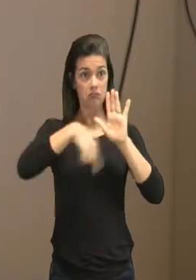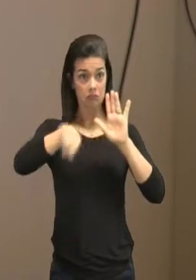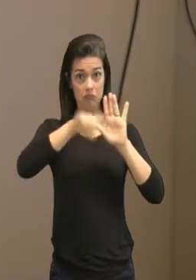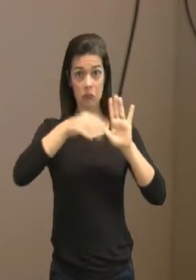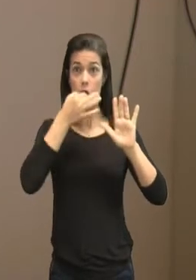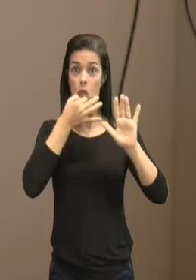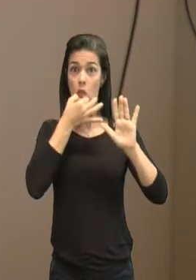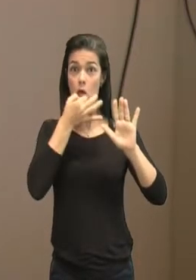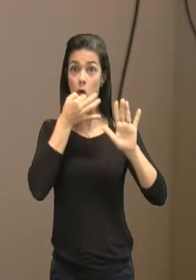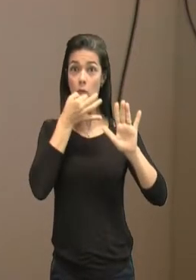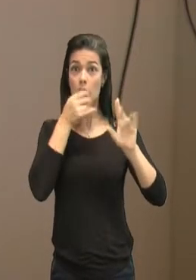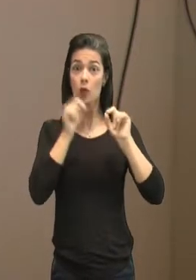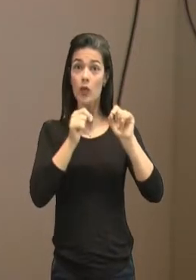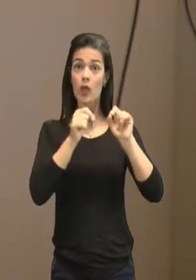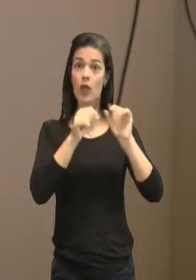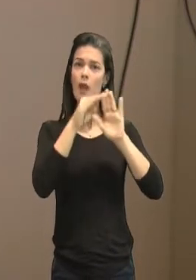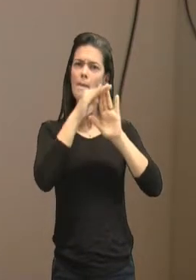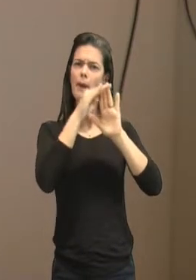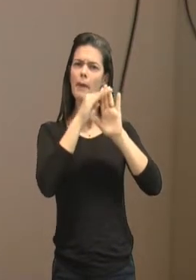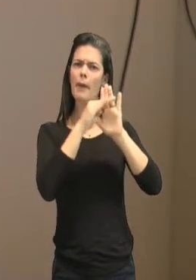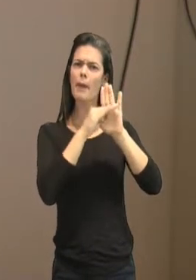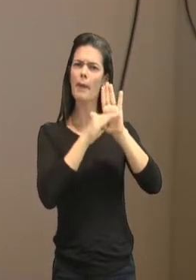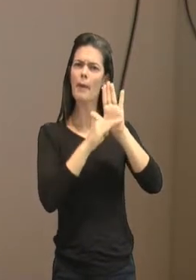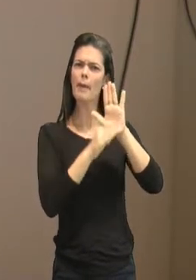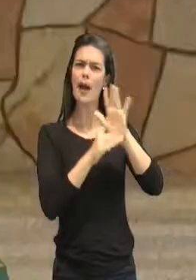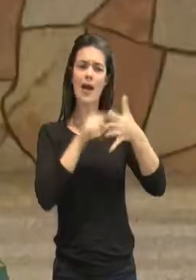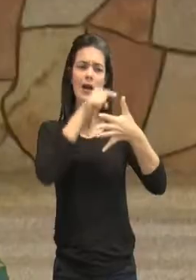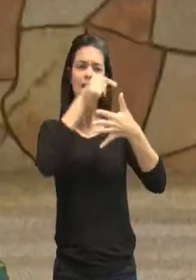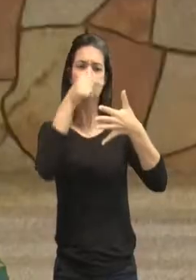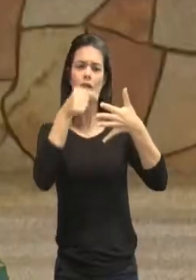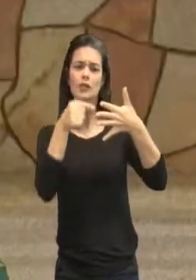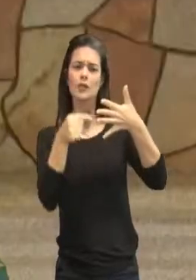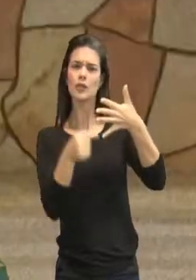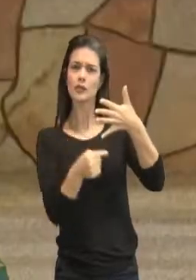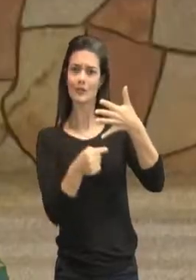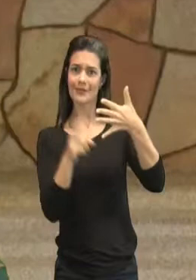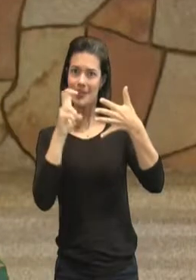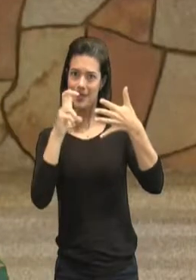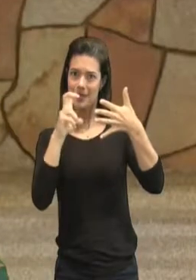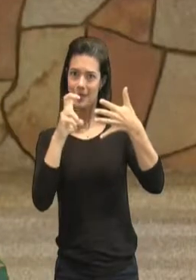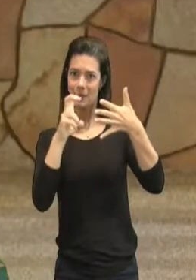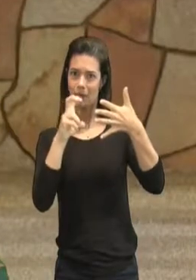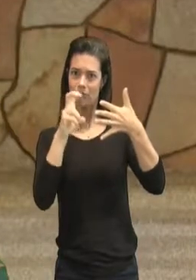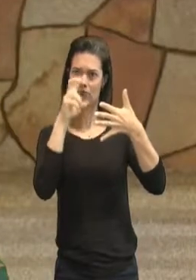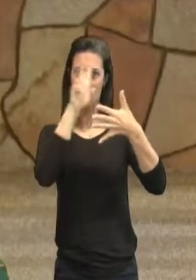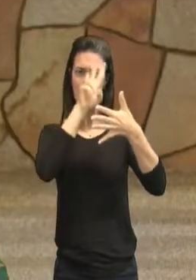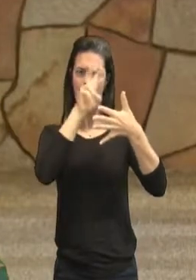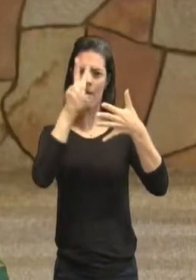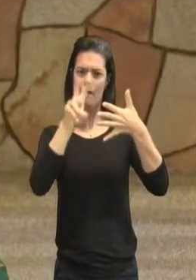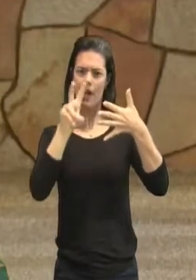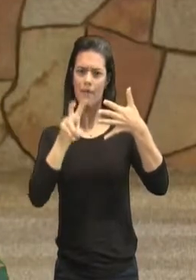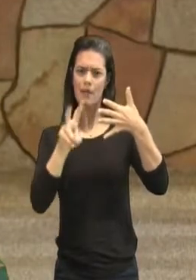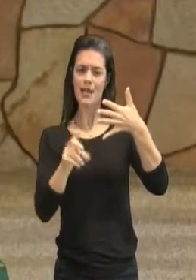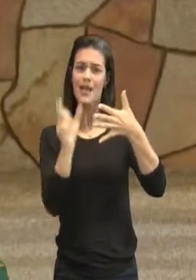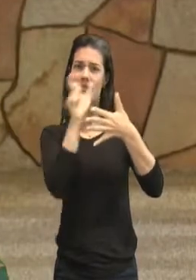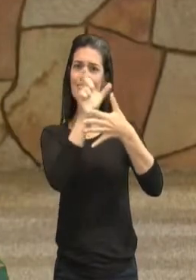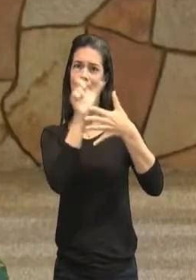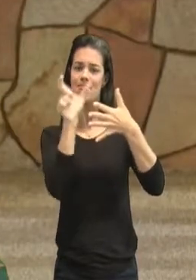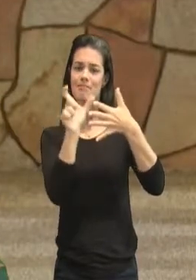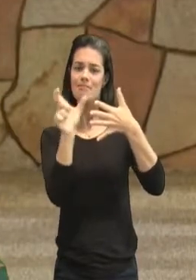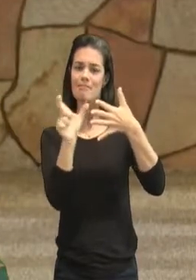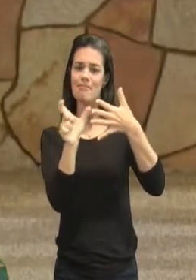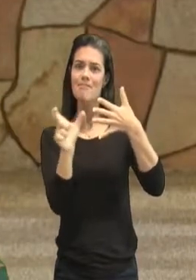caminhada, um roteiro de 5 passos, 5 pontos, 5 palavras, na